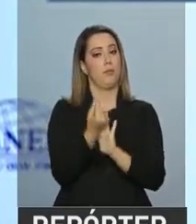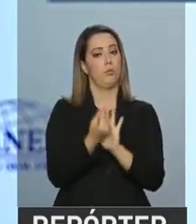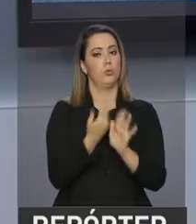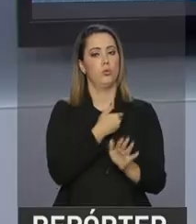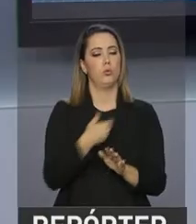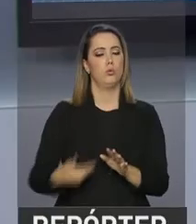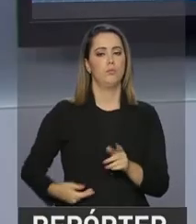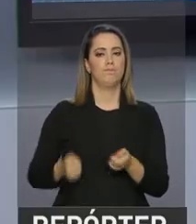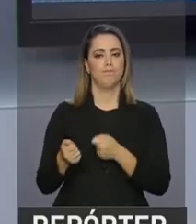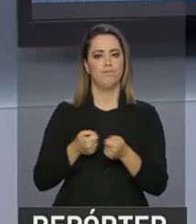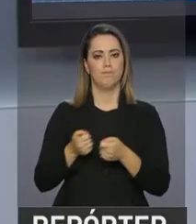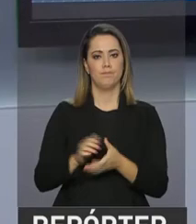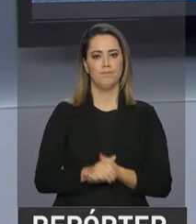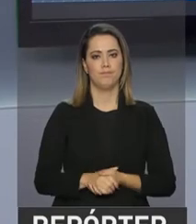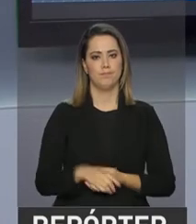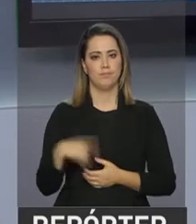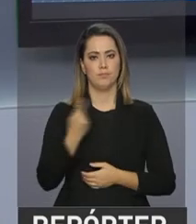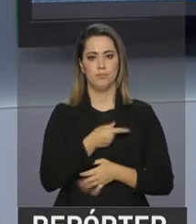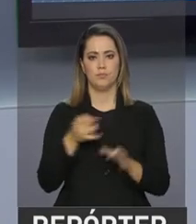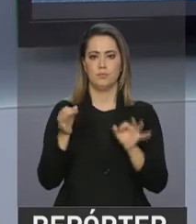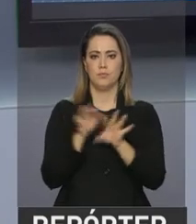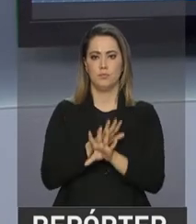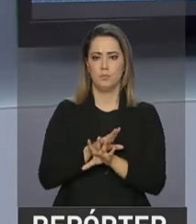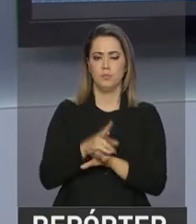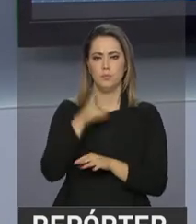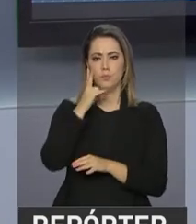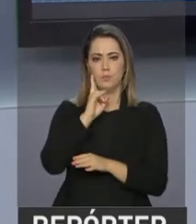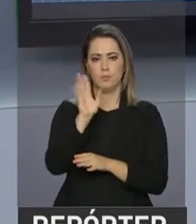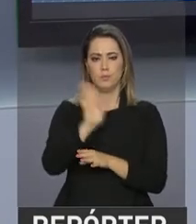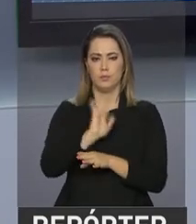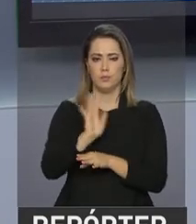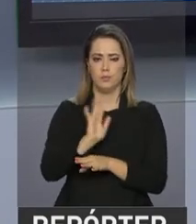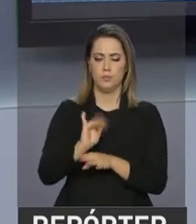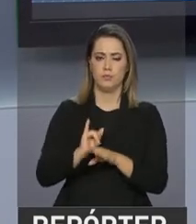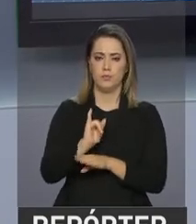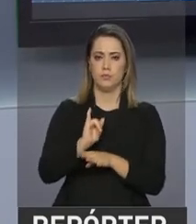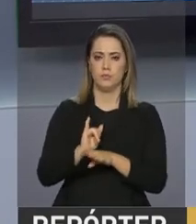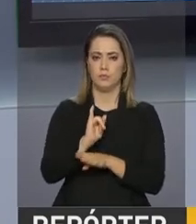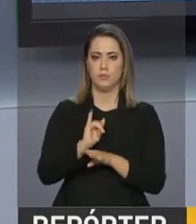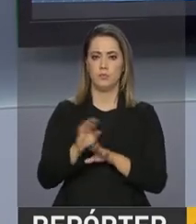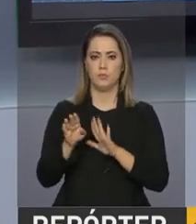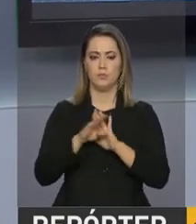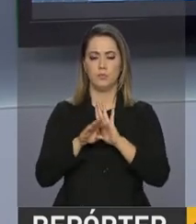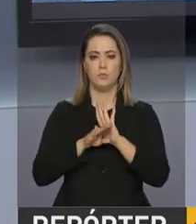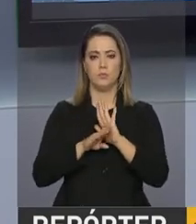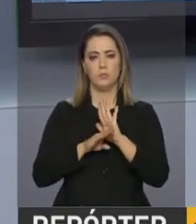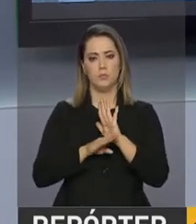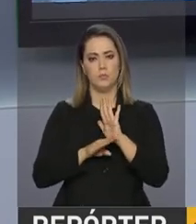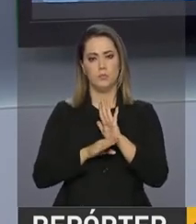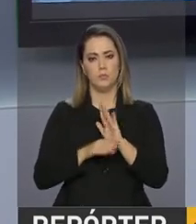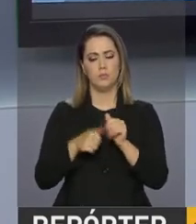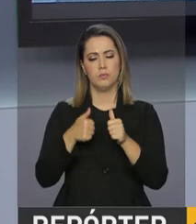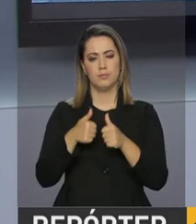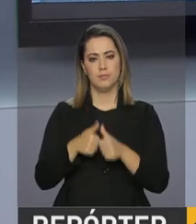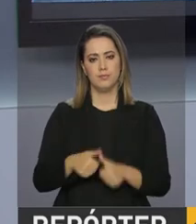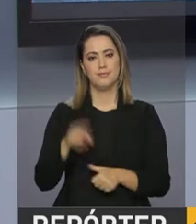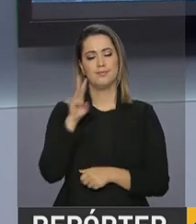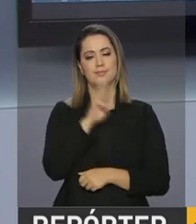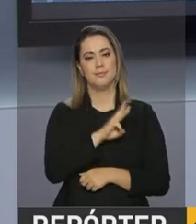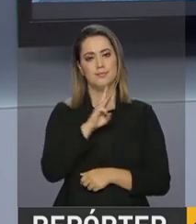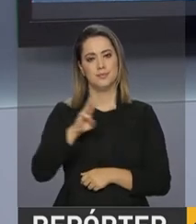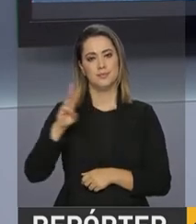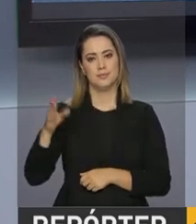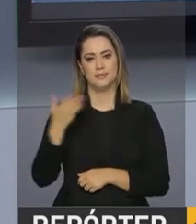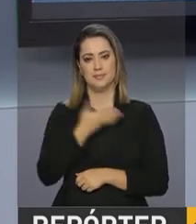ordem o repórter nbr fica por aqui você pode rever as reportagens no youtube e toda a nossa programação está